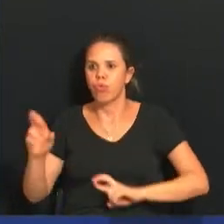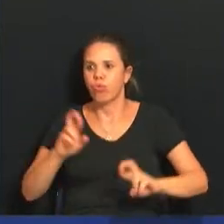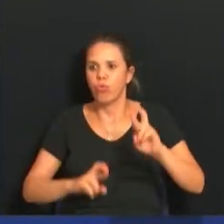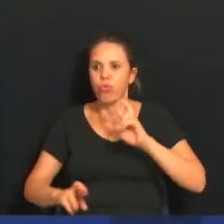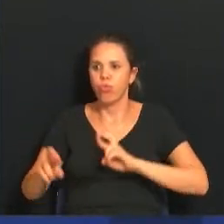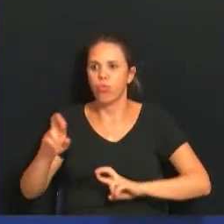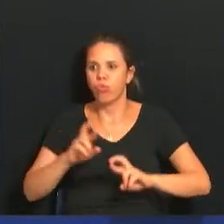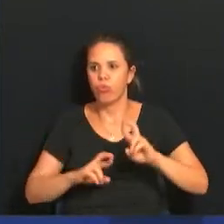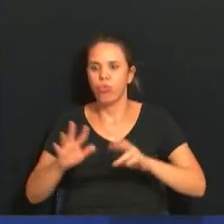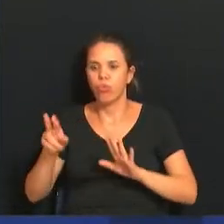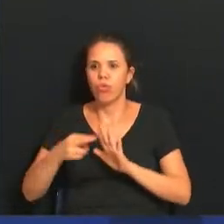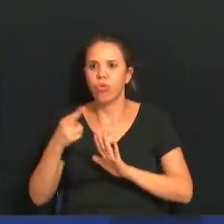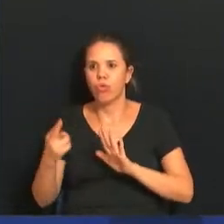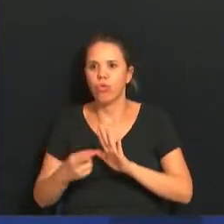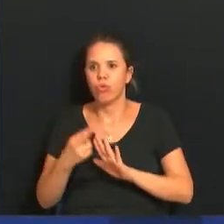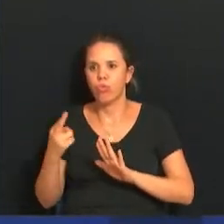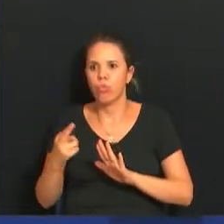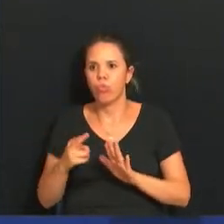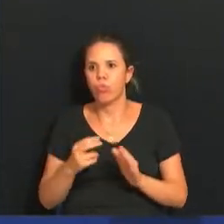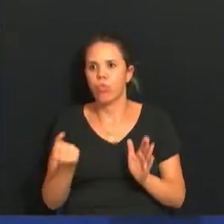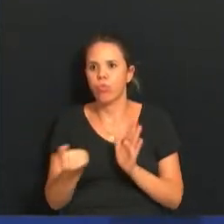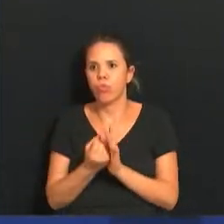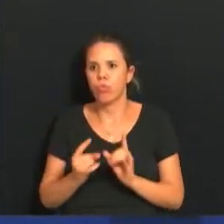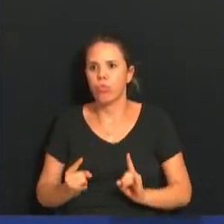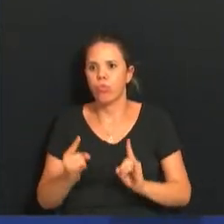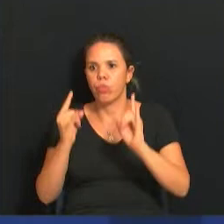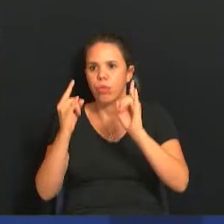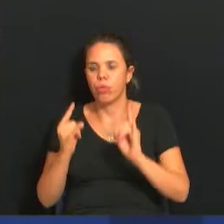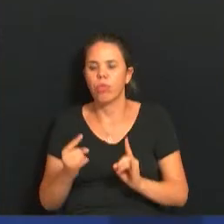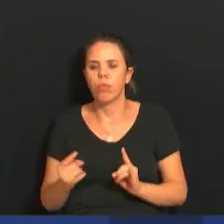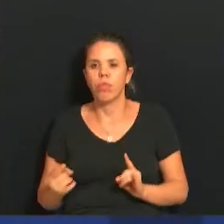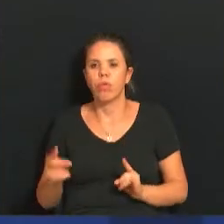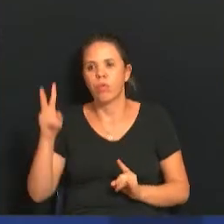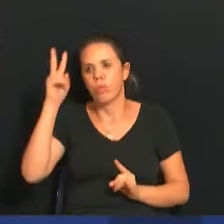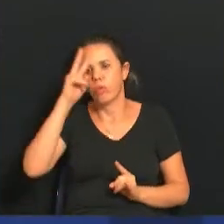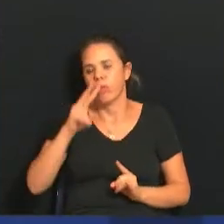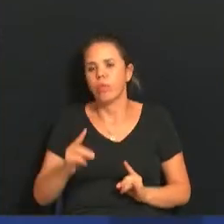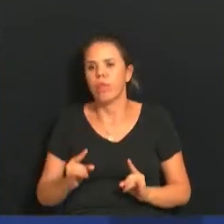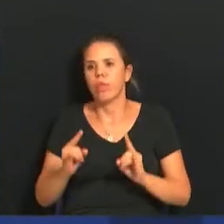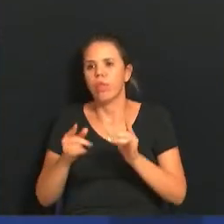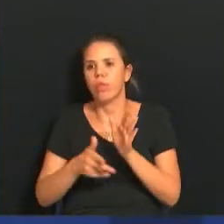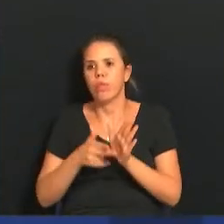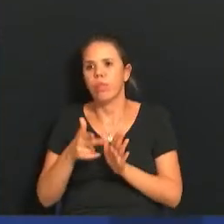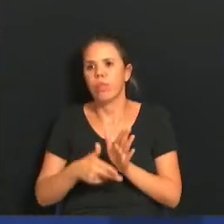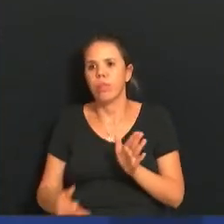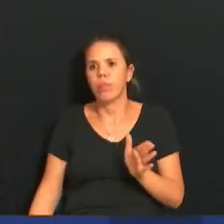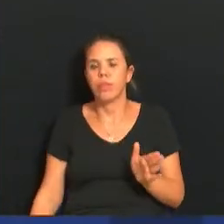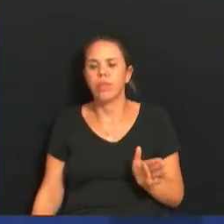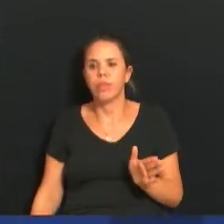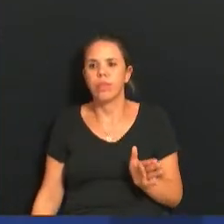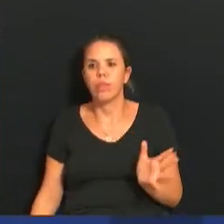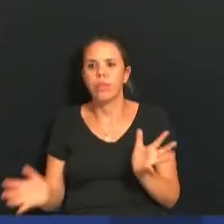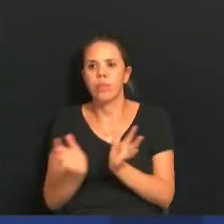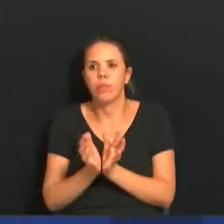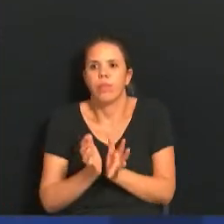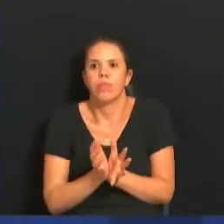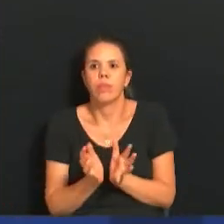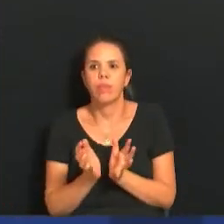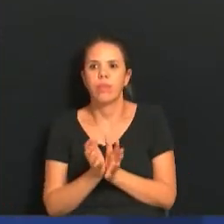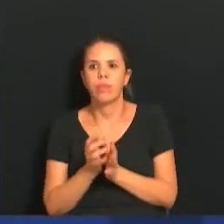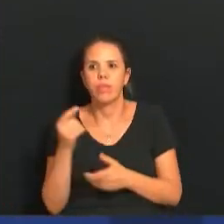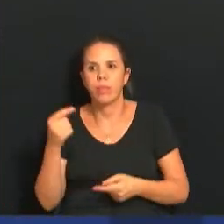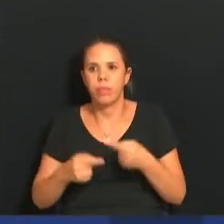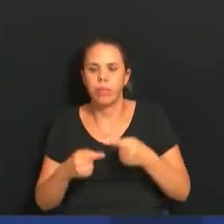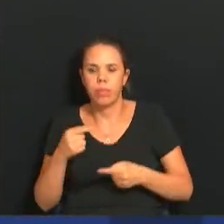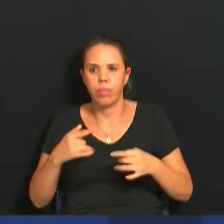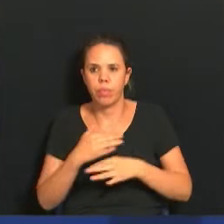das resoluções de tombamento incidentes sobre o complexo ferroviário. A Comissão Permanente de Política